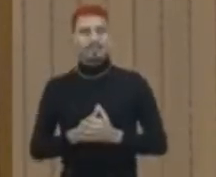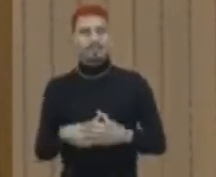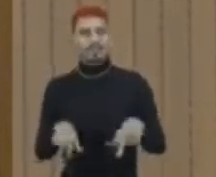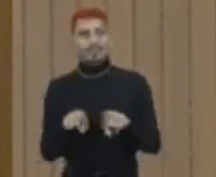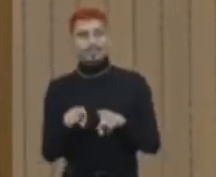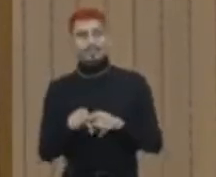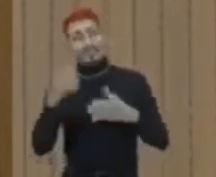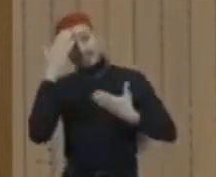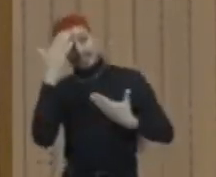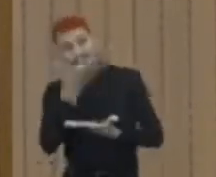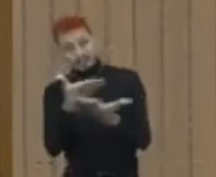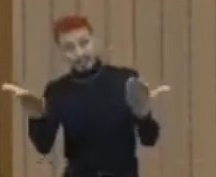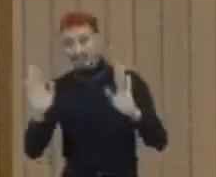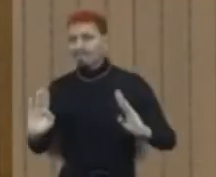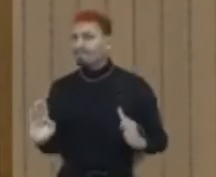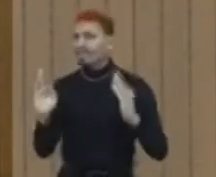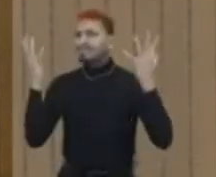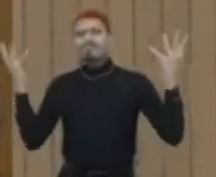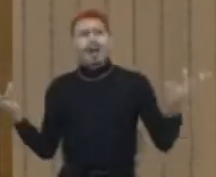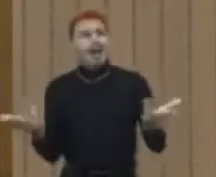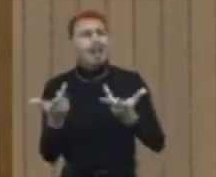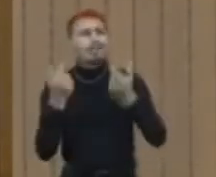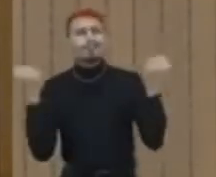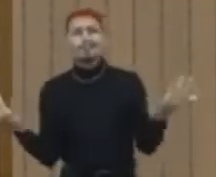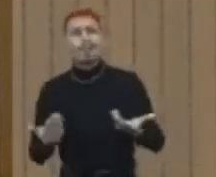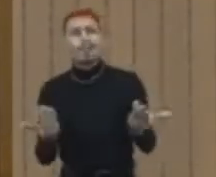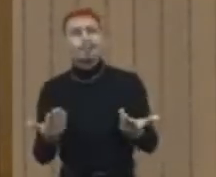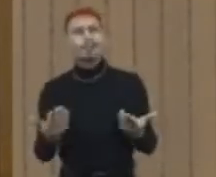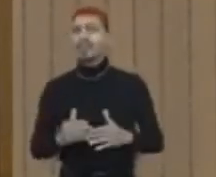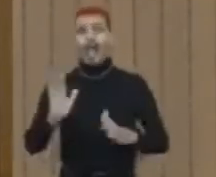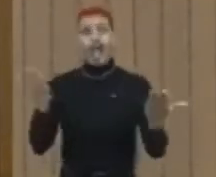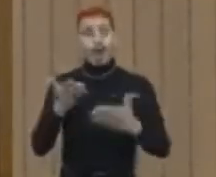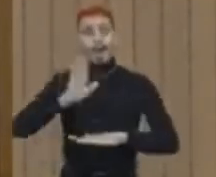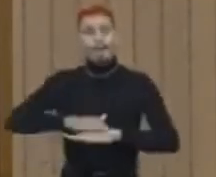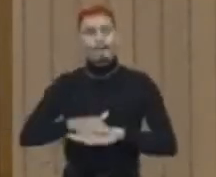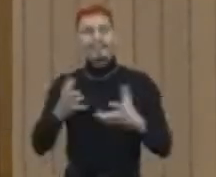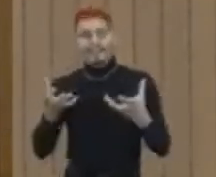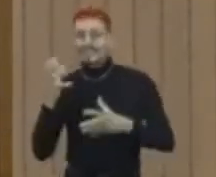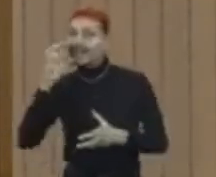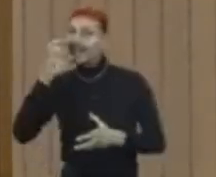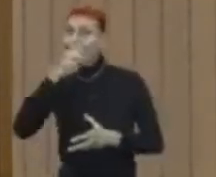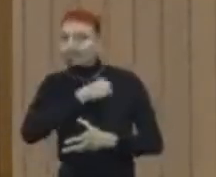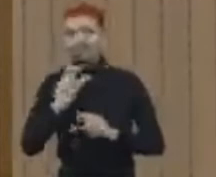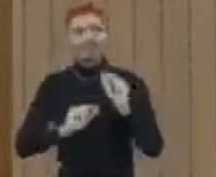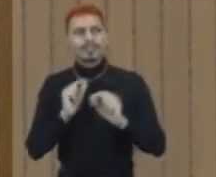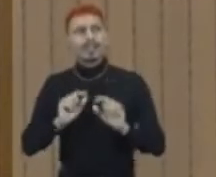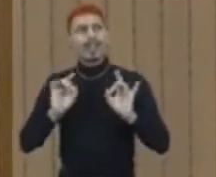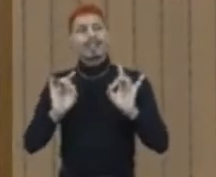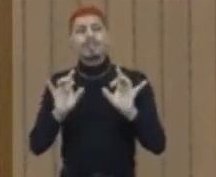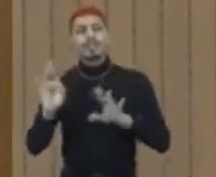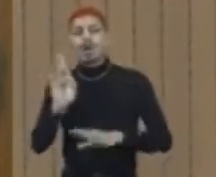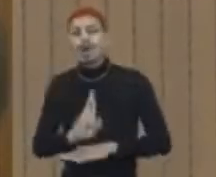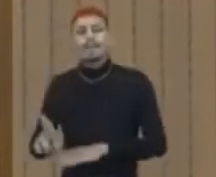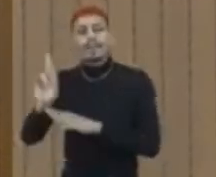festa maravilhosa que vocês organizaram. Essa solenidade aqui, que a gente pretende ser rápida, ela